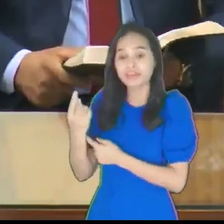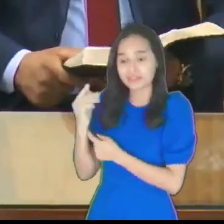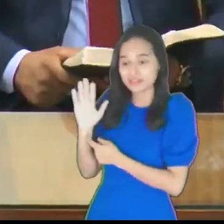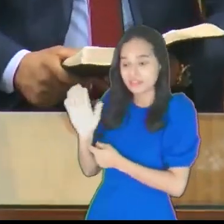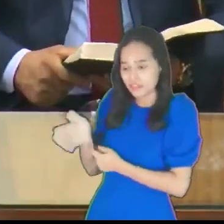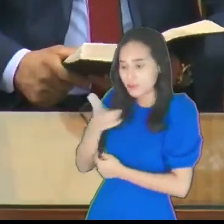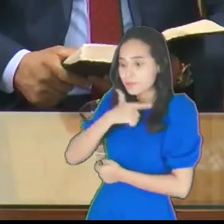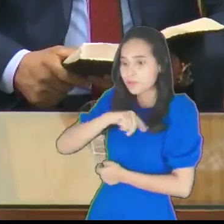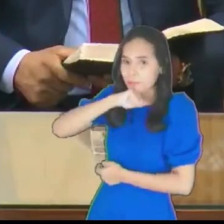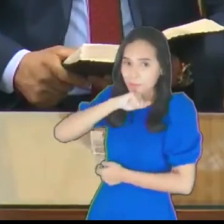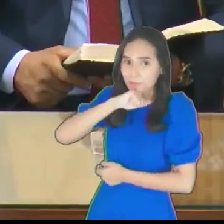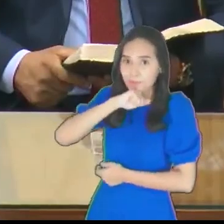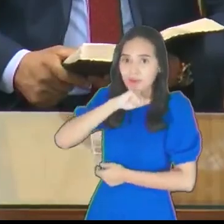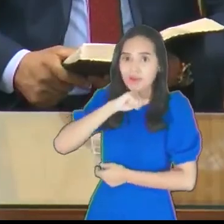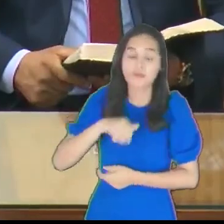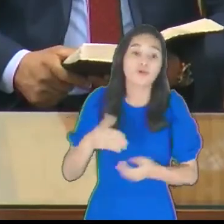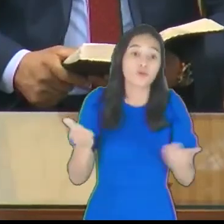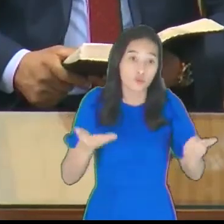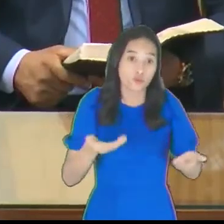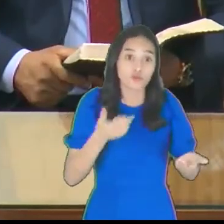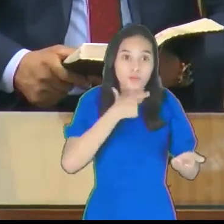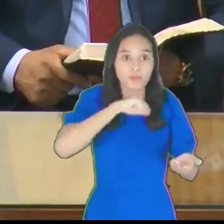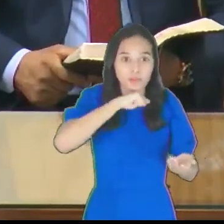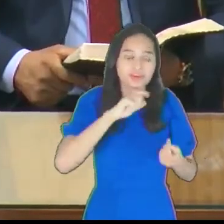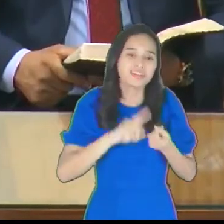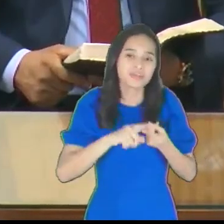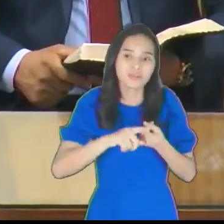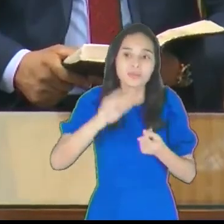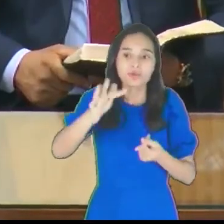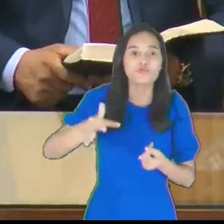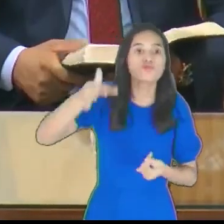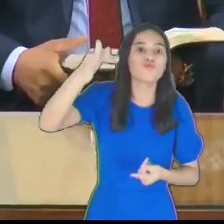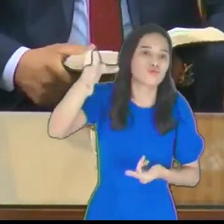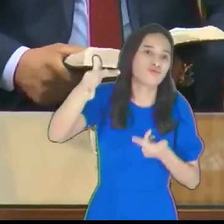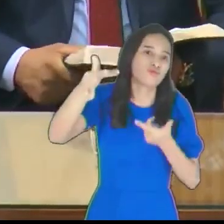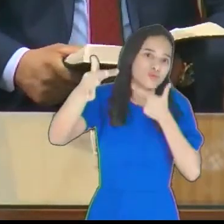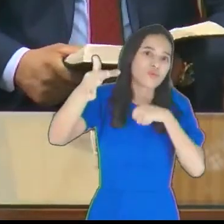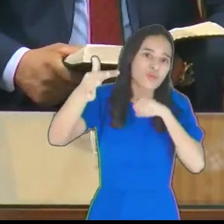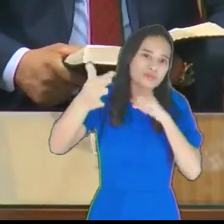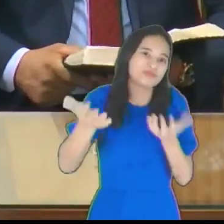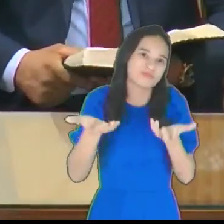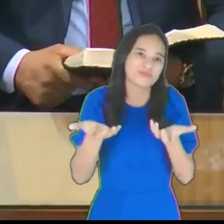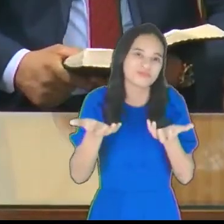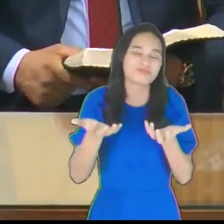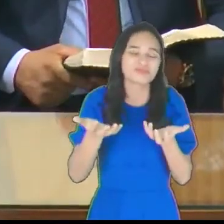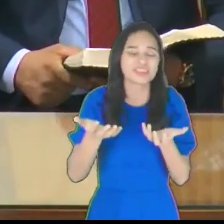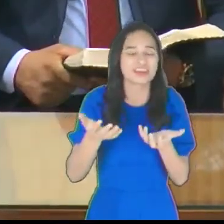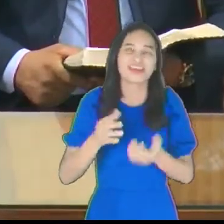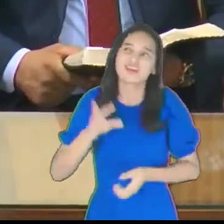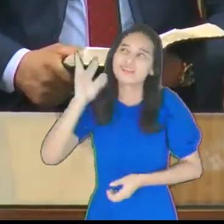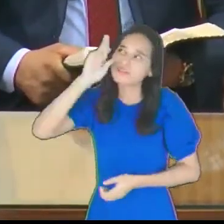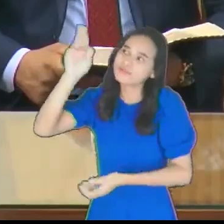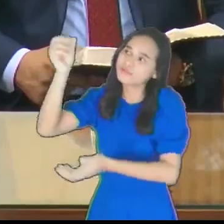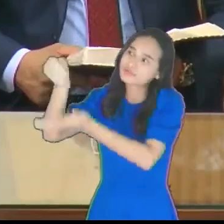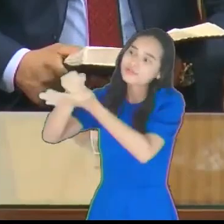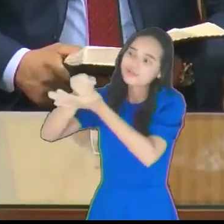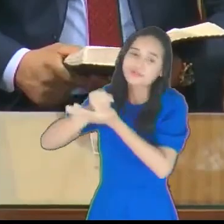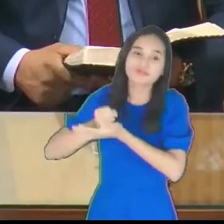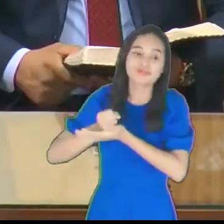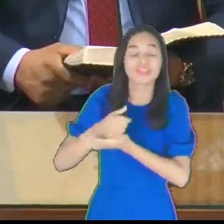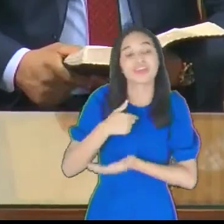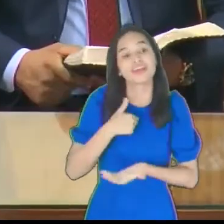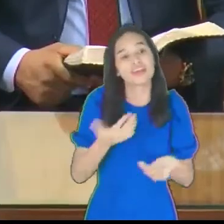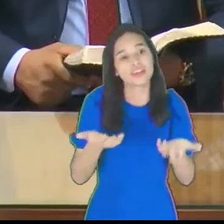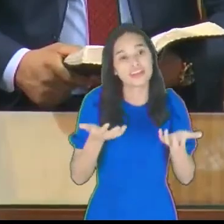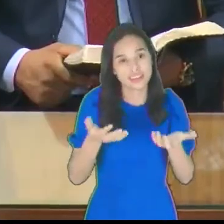quem vai ser pai. Então vai servir para todo mundo. Meus amados irmãos, com a ajuda do Senhor, eu quero